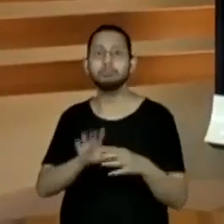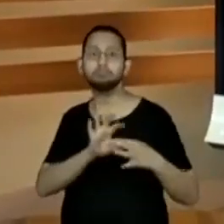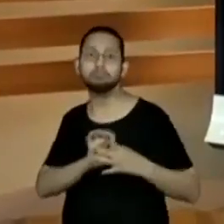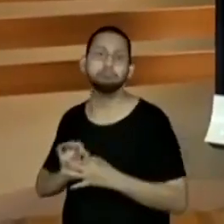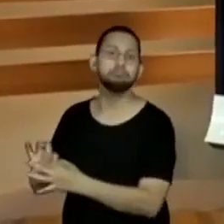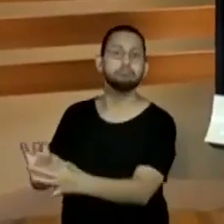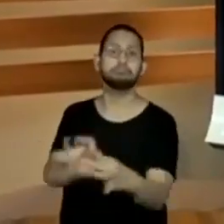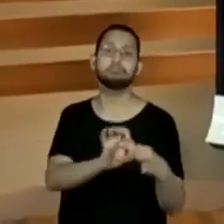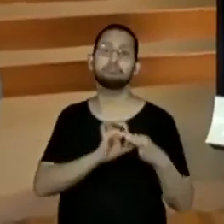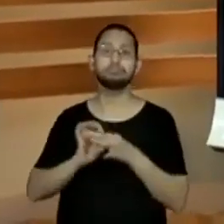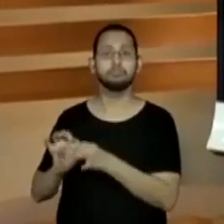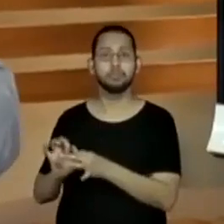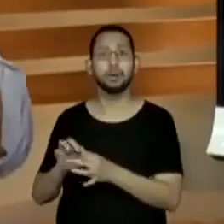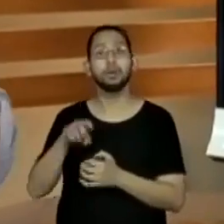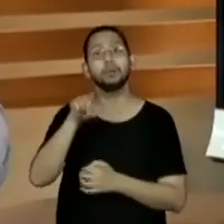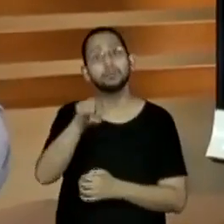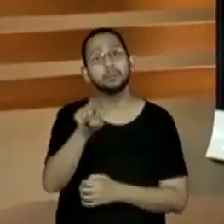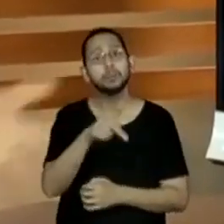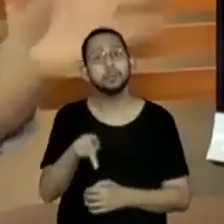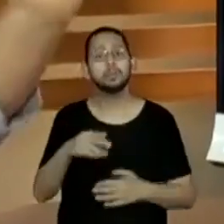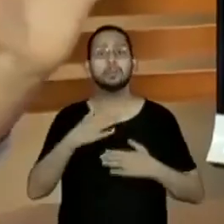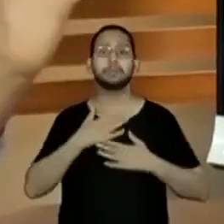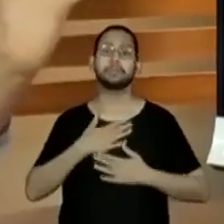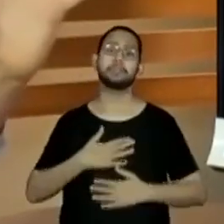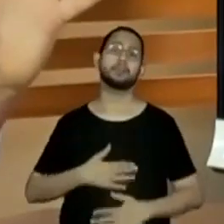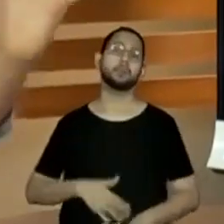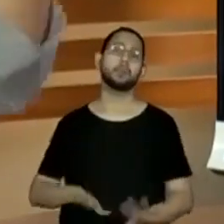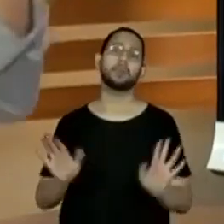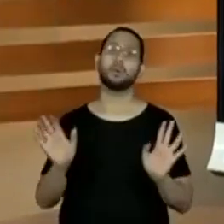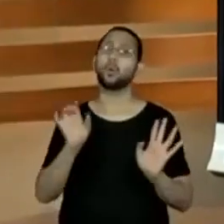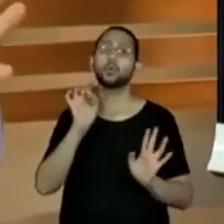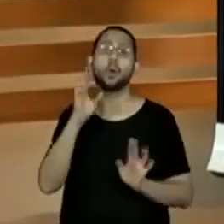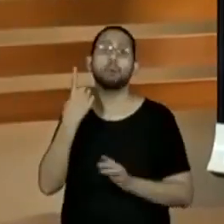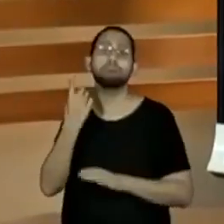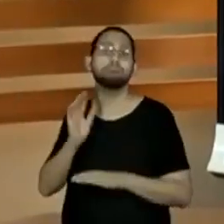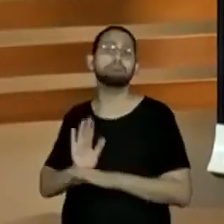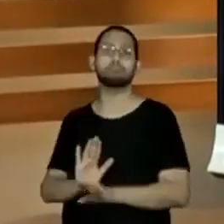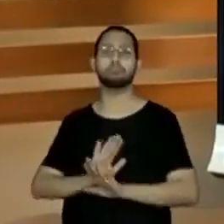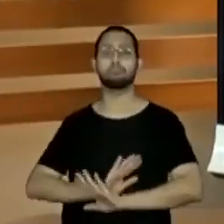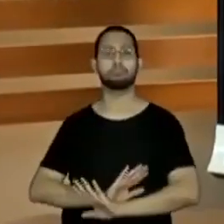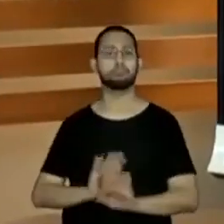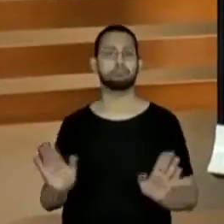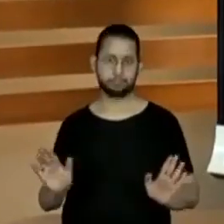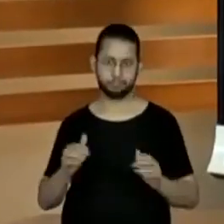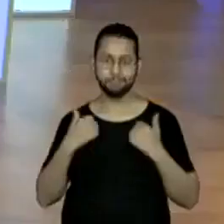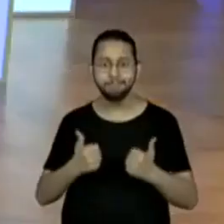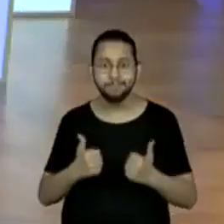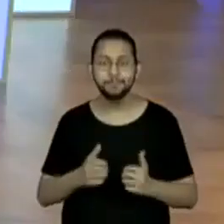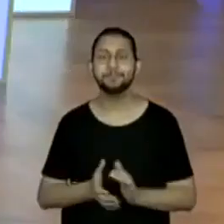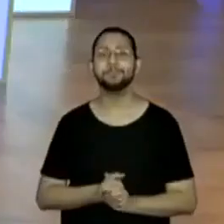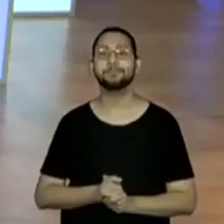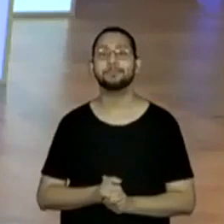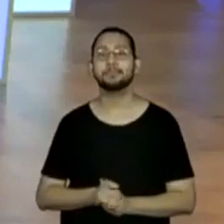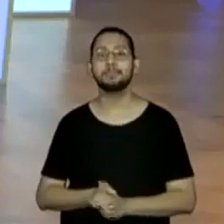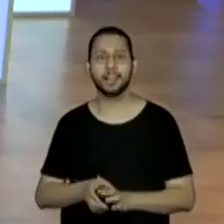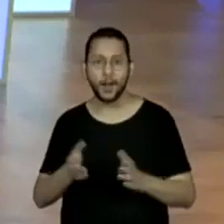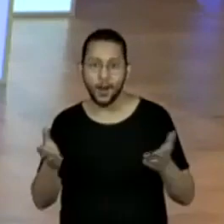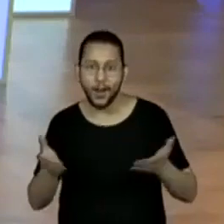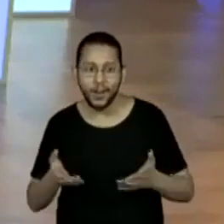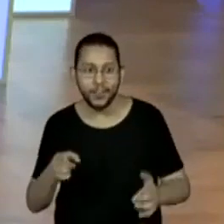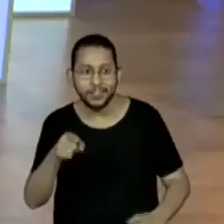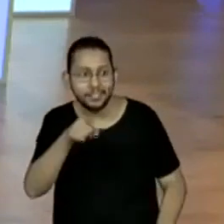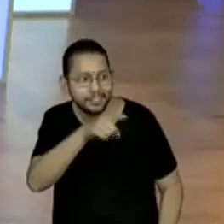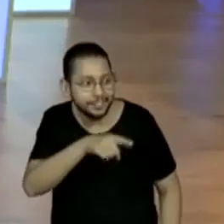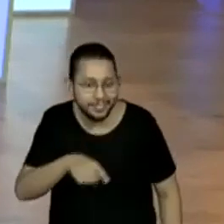fique tranquila, fique tranquilo. Eu sou mais uma ferramenta, beleza? Agora é a hora de conversar com